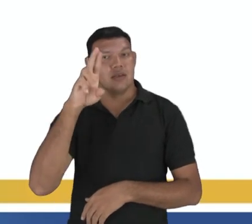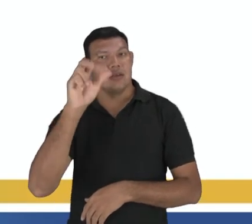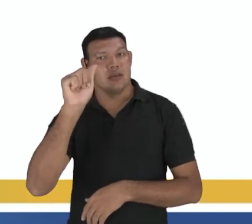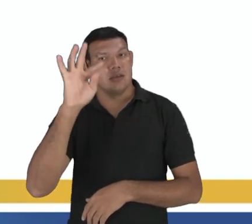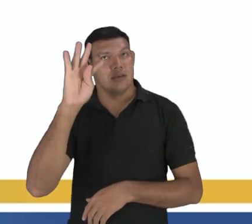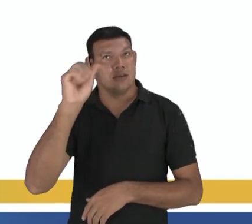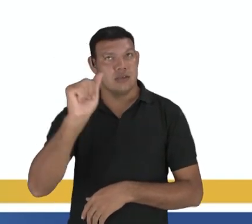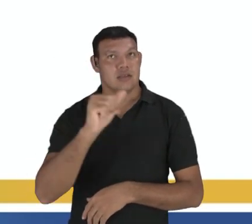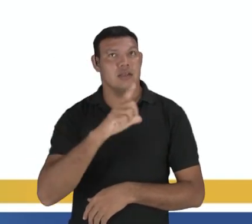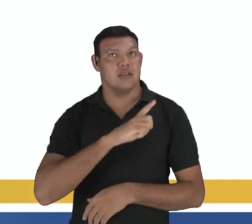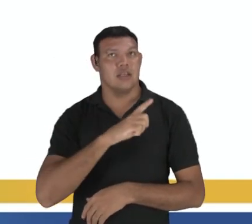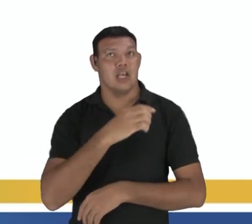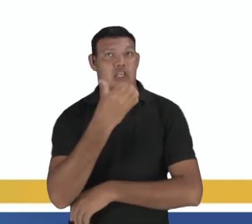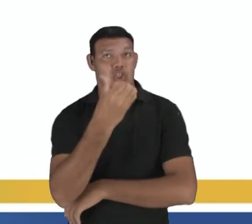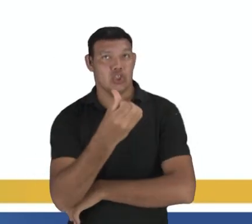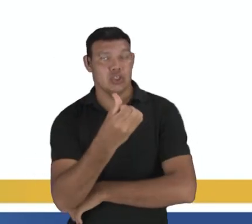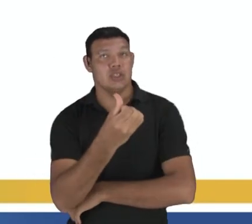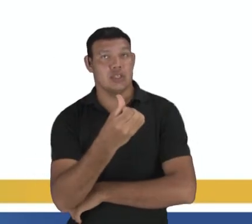vão perceber